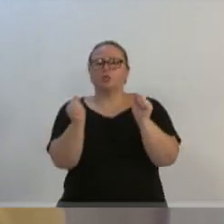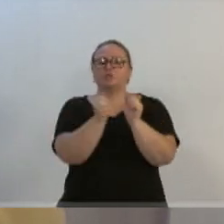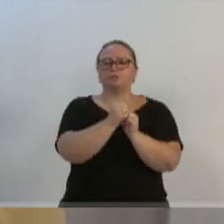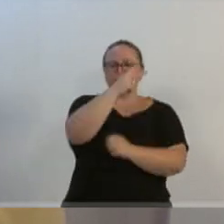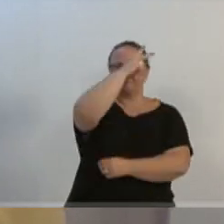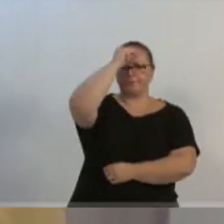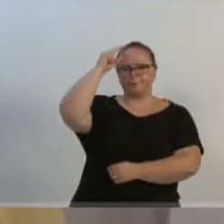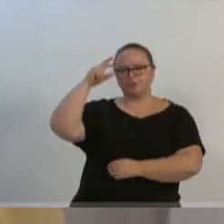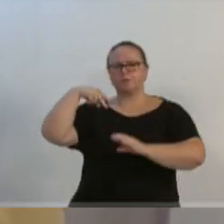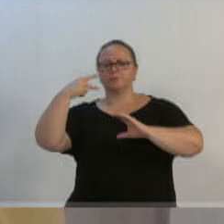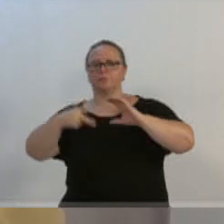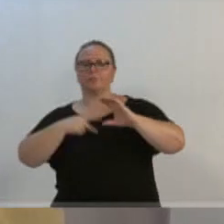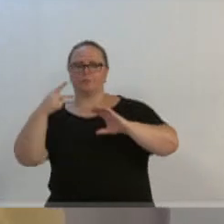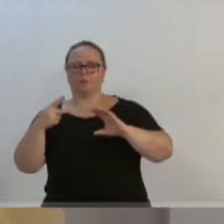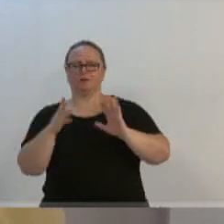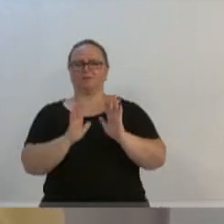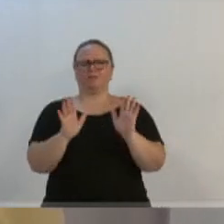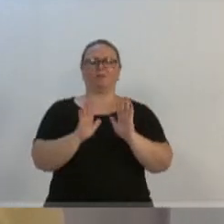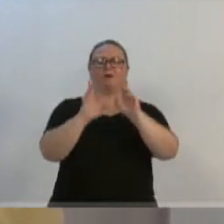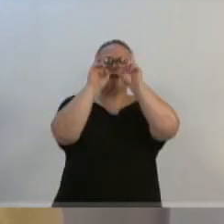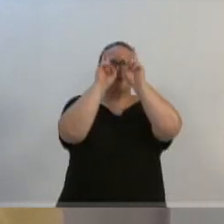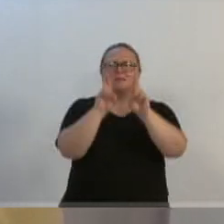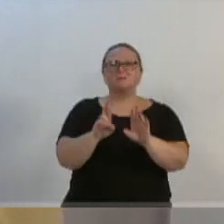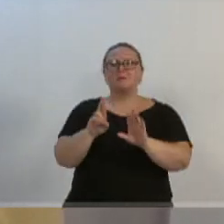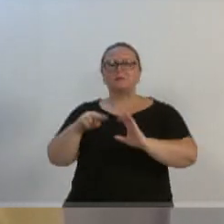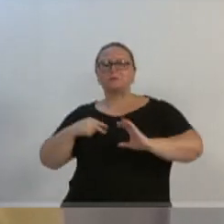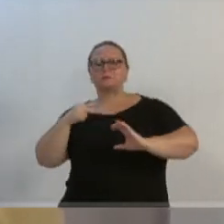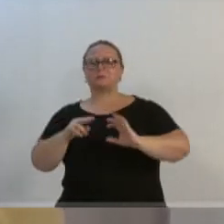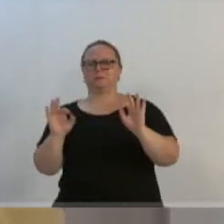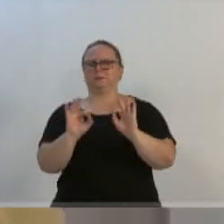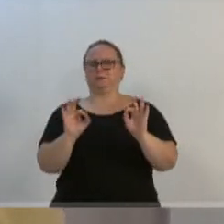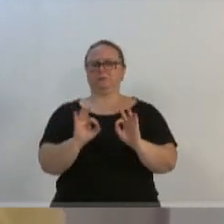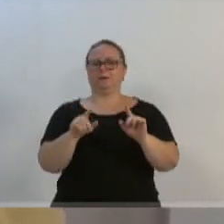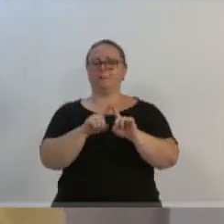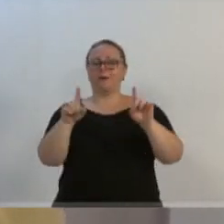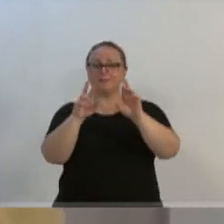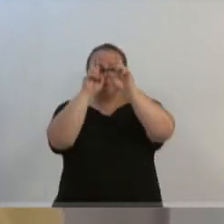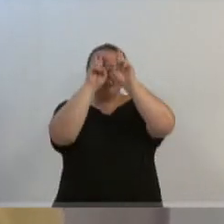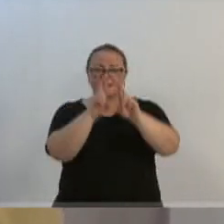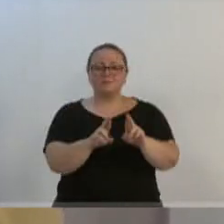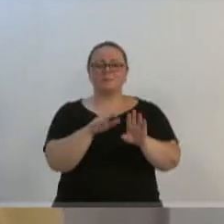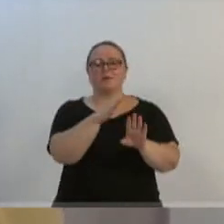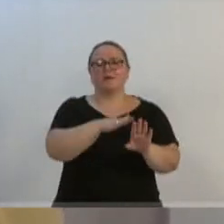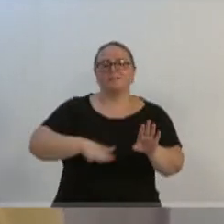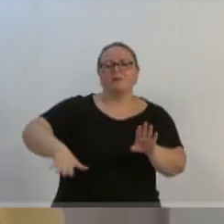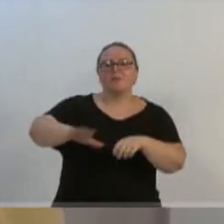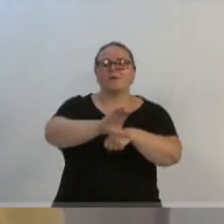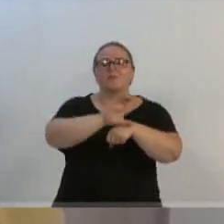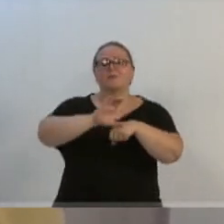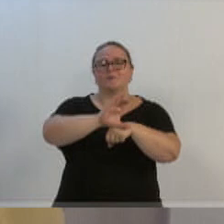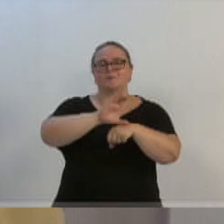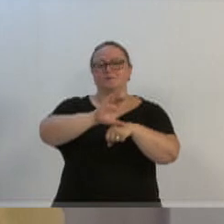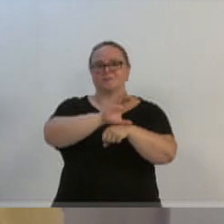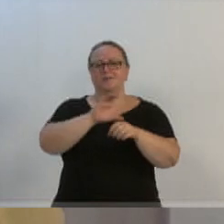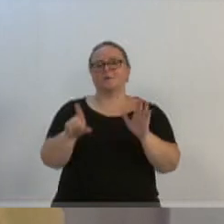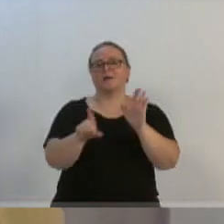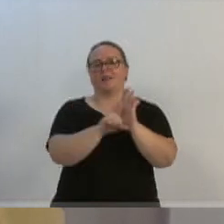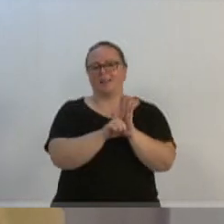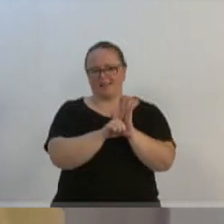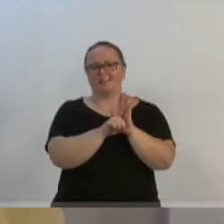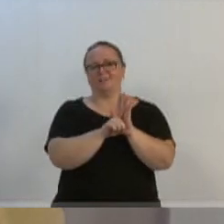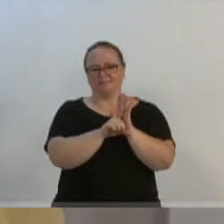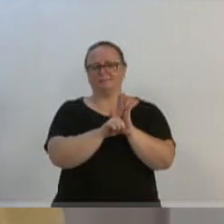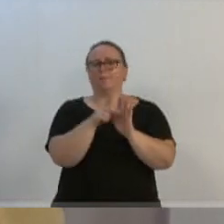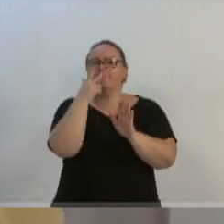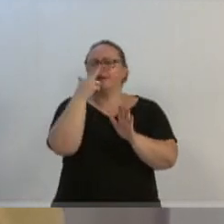mínimo respeito, aliás, respeito não é nem com esta casa, é respeito com a Constituição, ou seja, com as leis. Parece